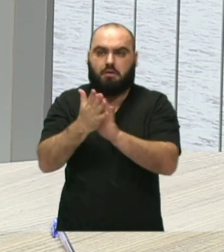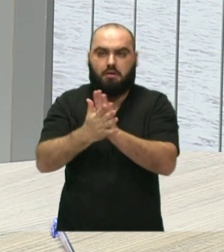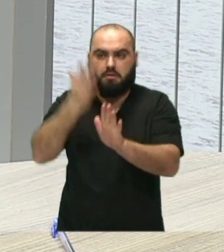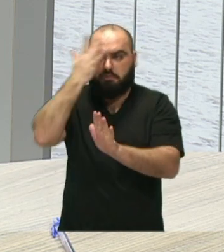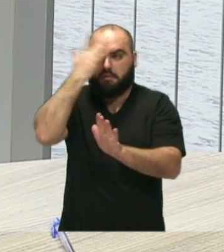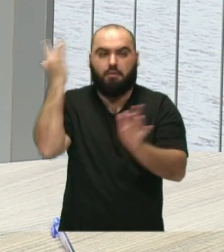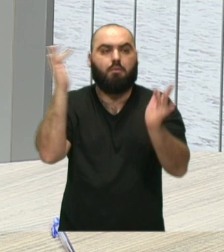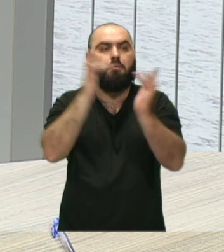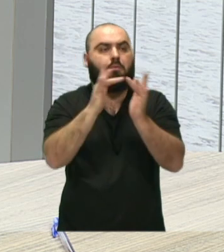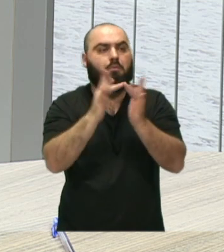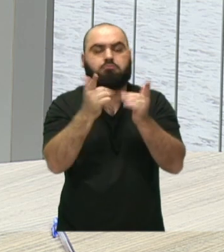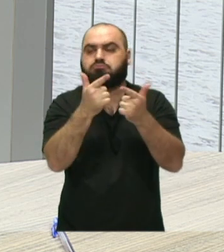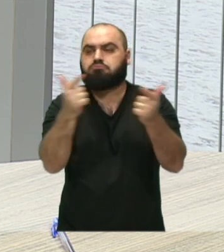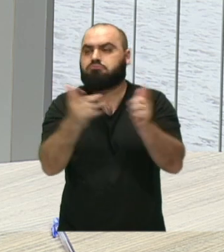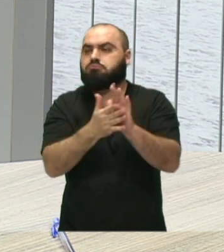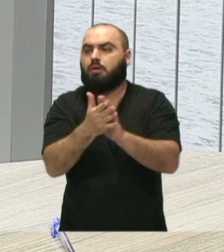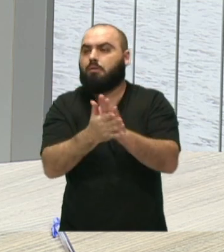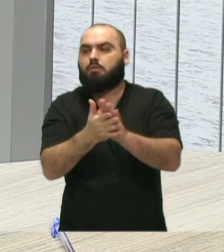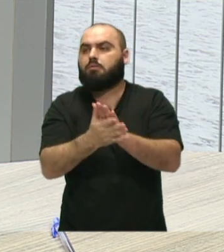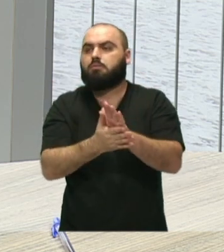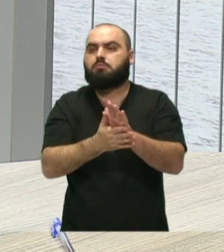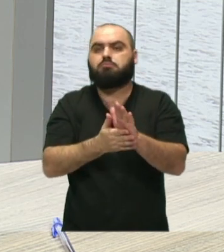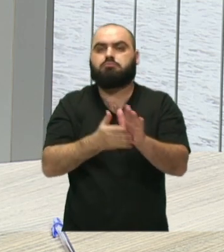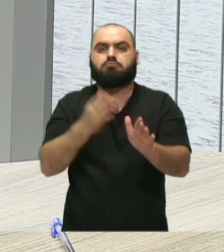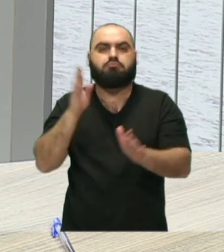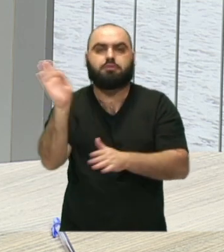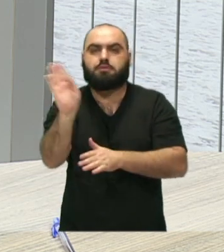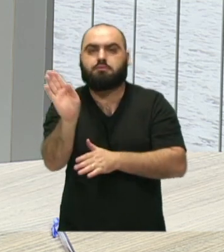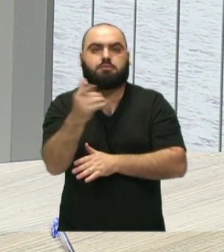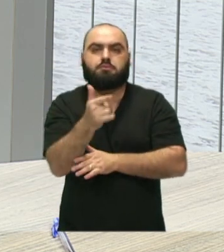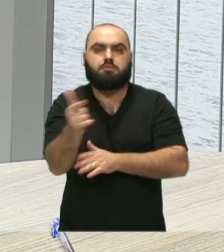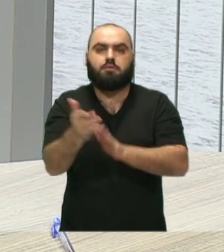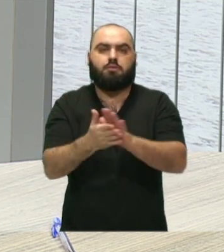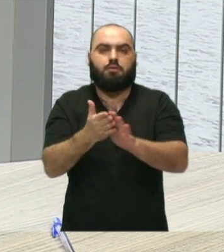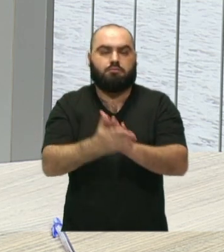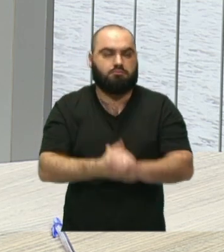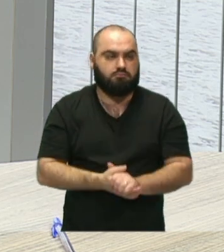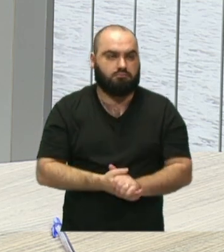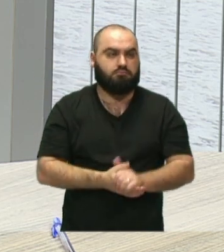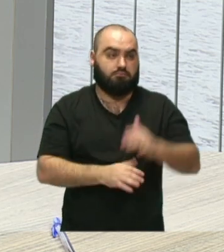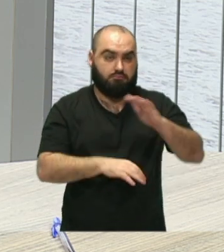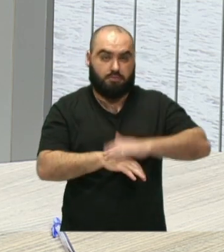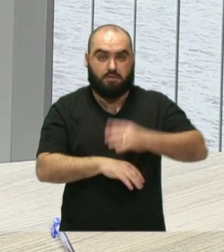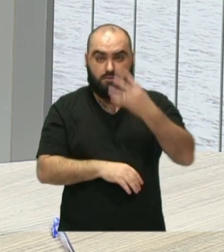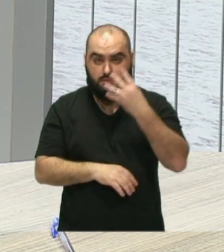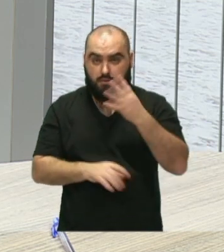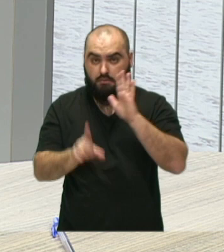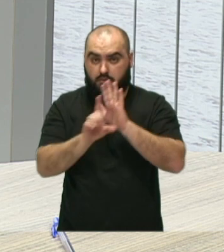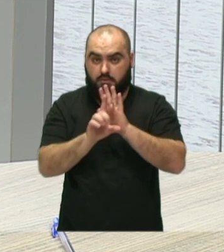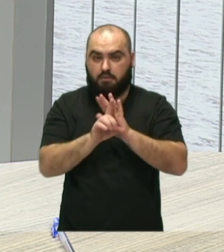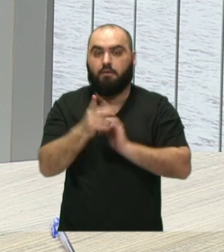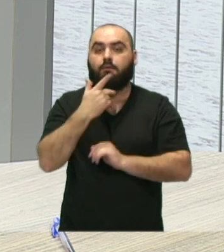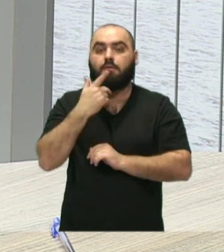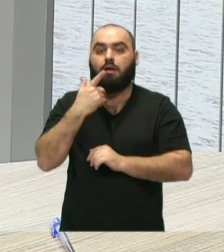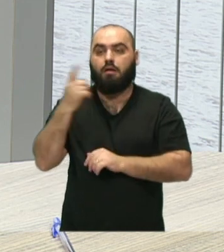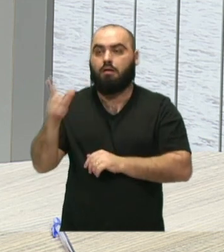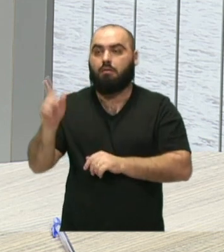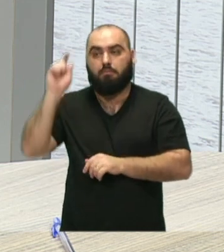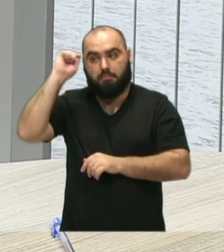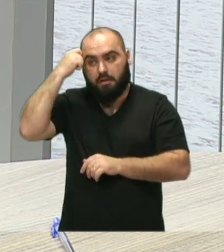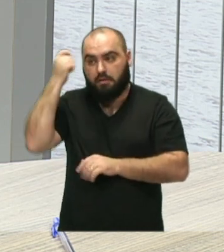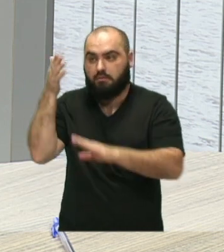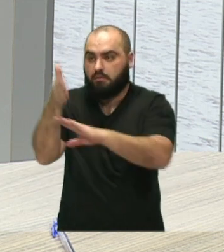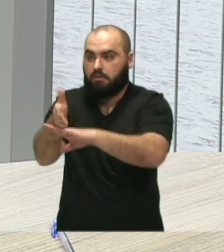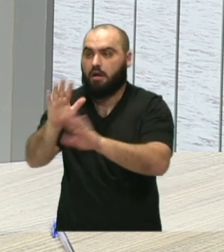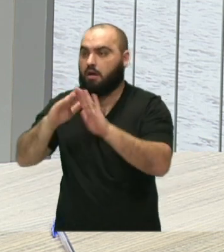pessoas e ainda o Império dita mais 4 leis, uma que proíbe o acesso à escola, uma